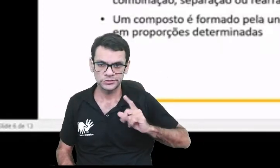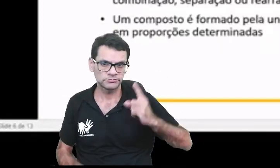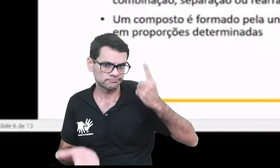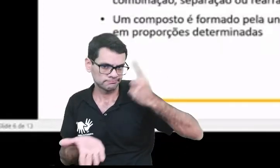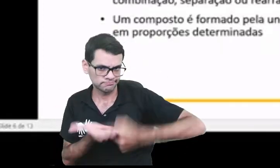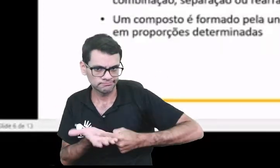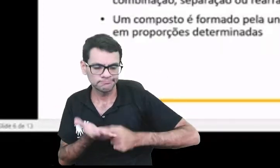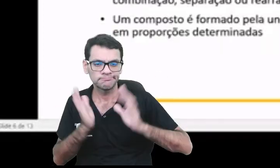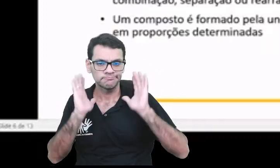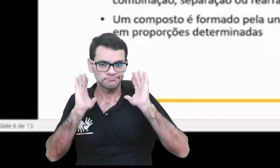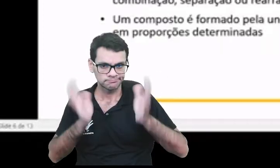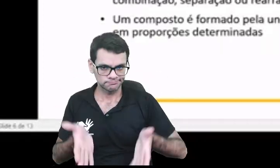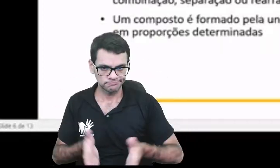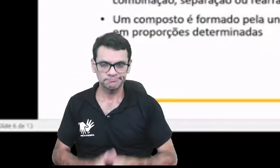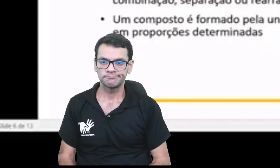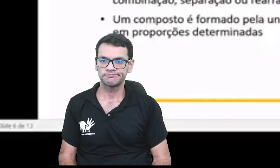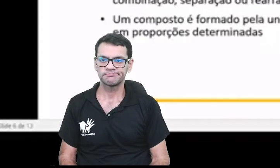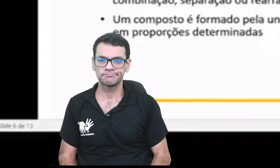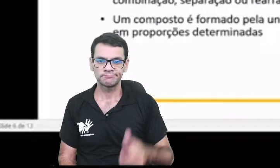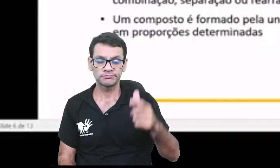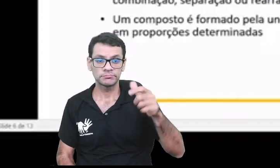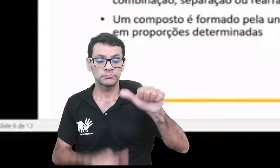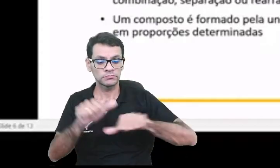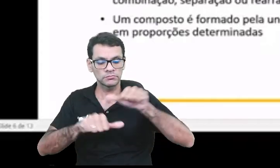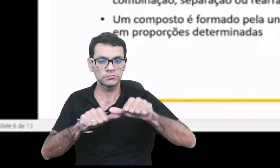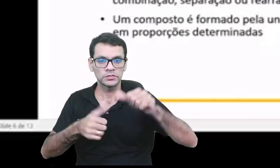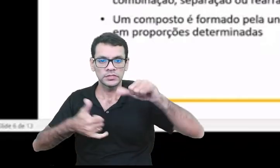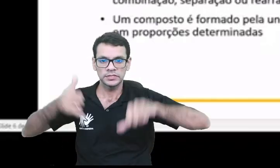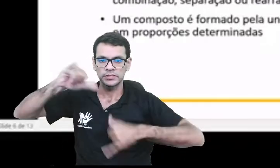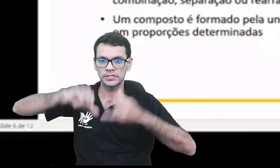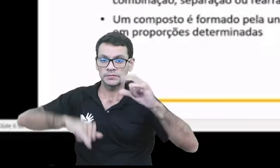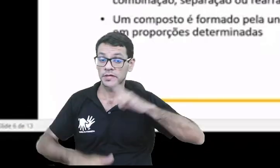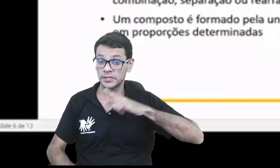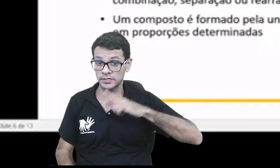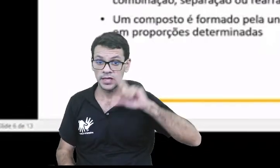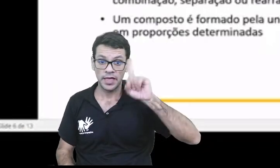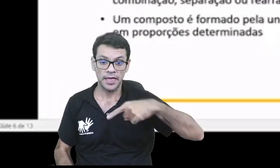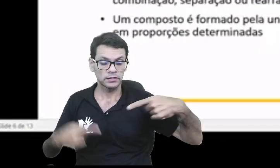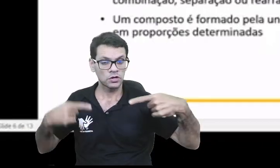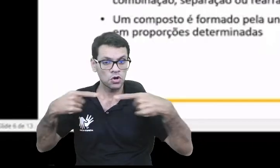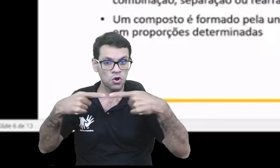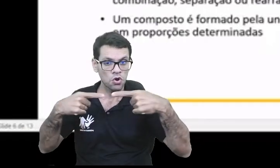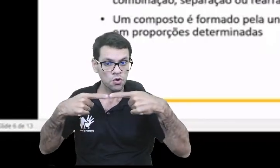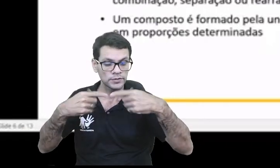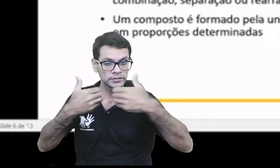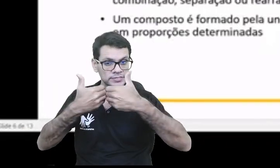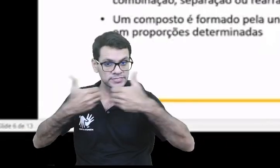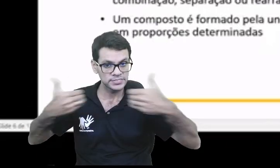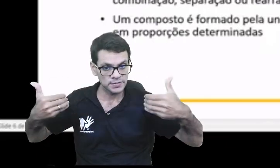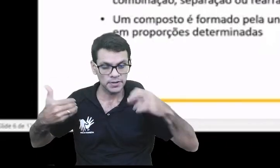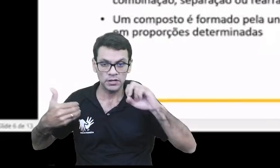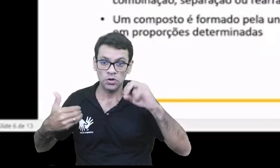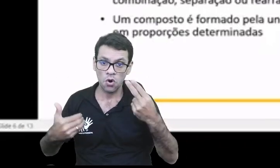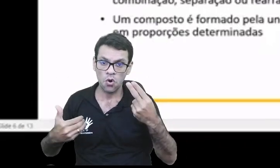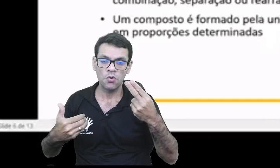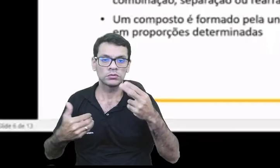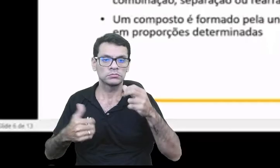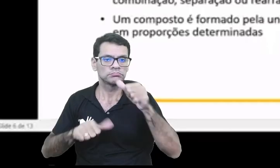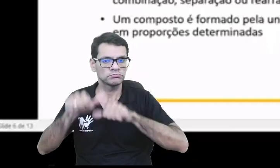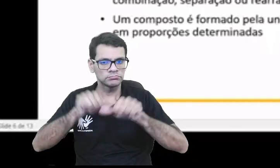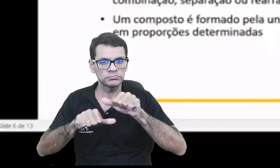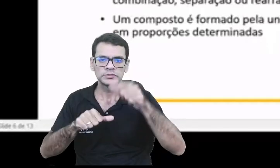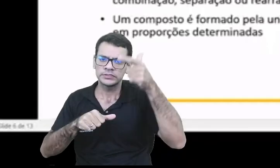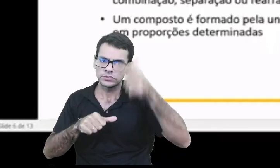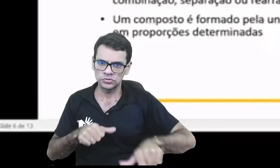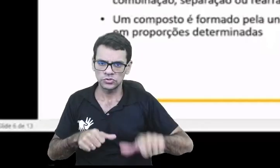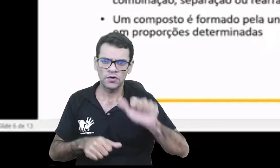confirmou ainda. Uma alteração química consiste em uma combinação, separação ou rearranjo de átomos, que